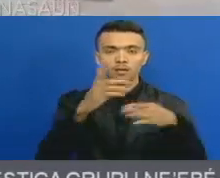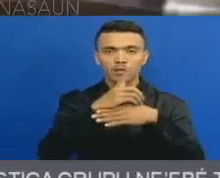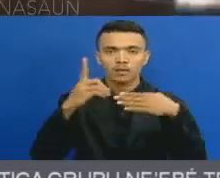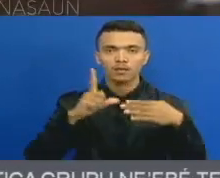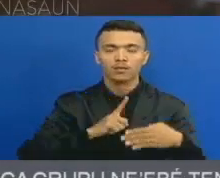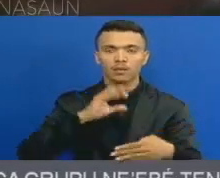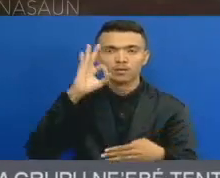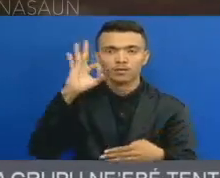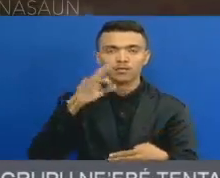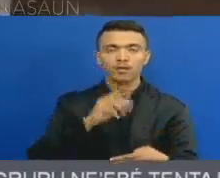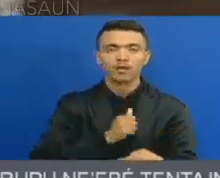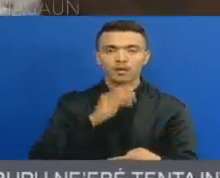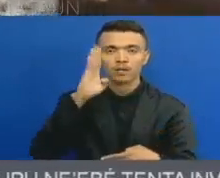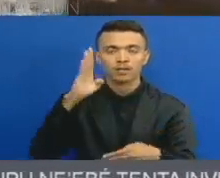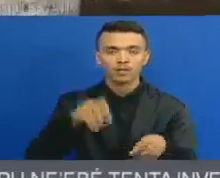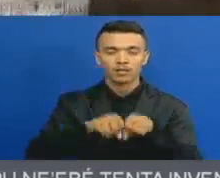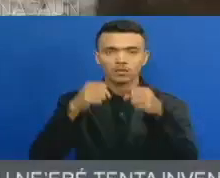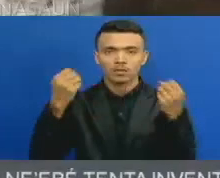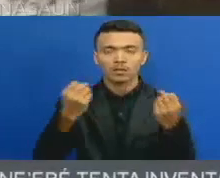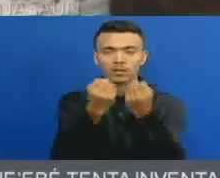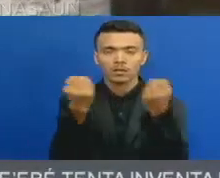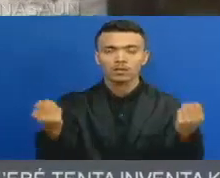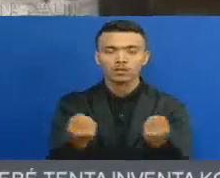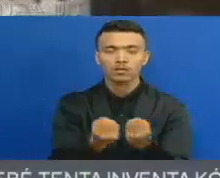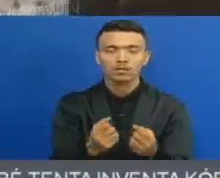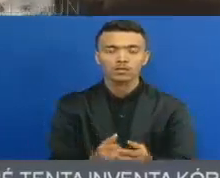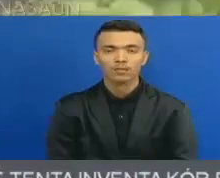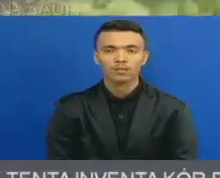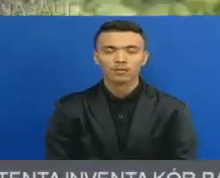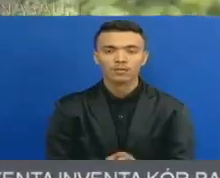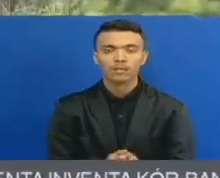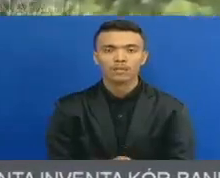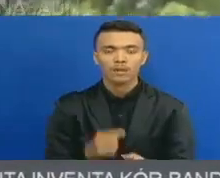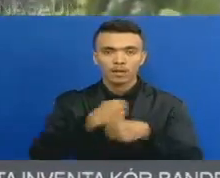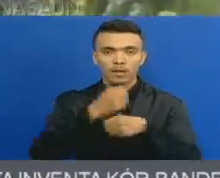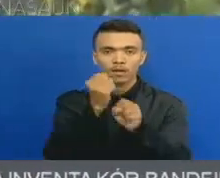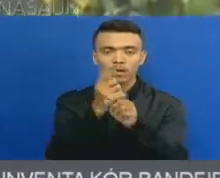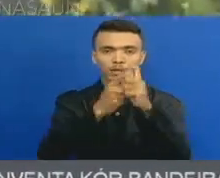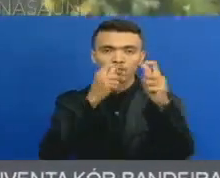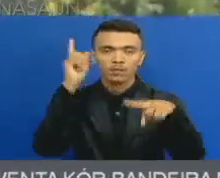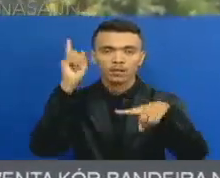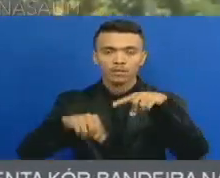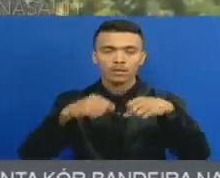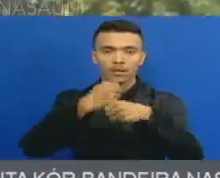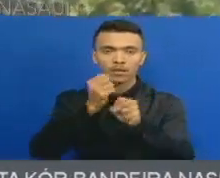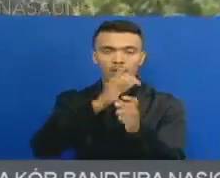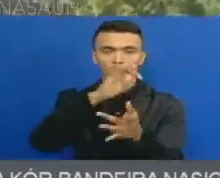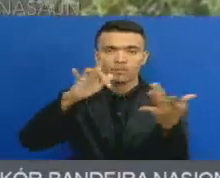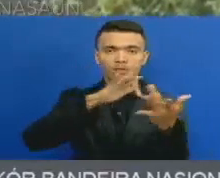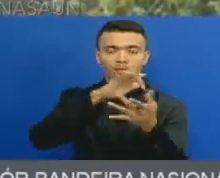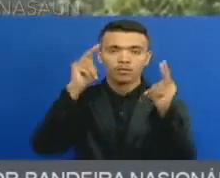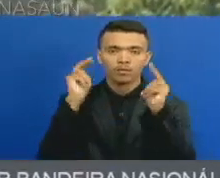lete forro, no WhatsApp Moscoto e Açuco Eraulo. Condição no halo transporte la bel halo movimento.